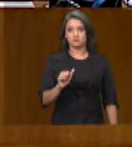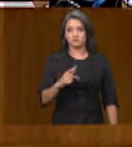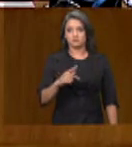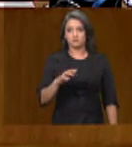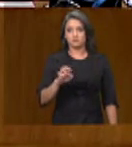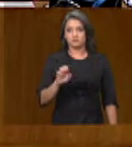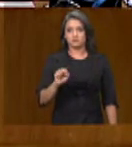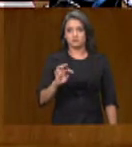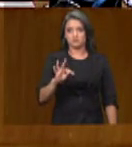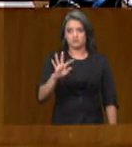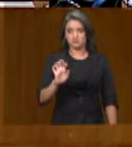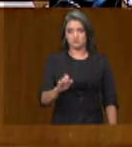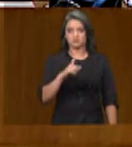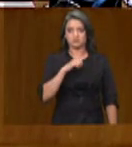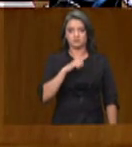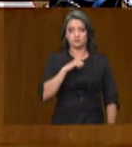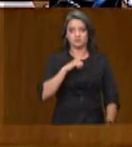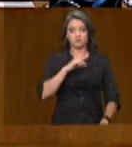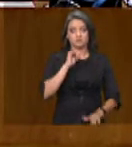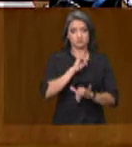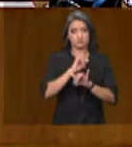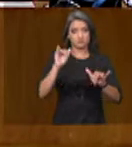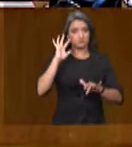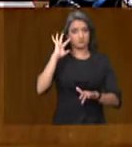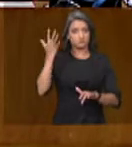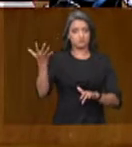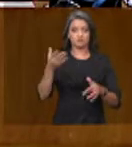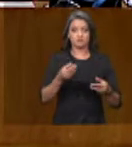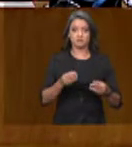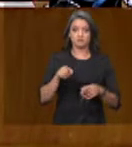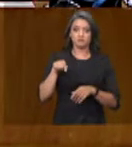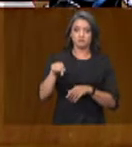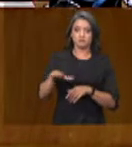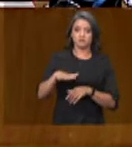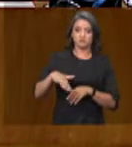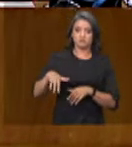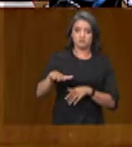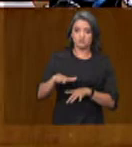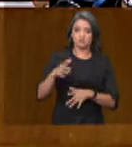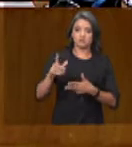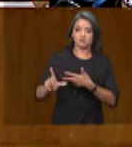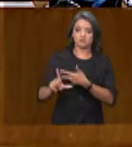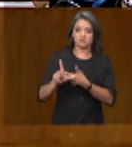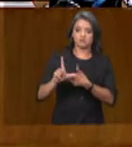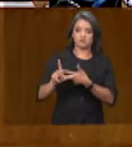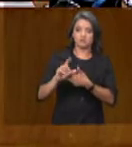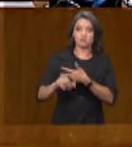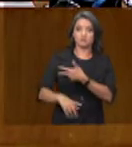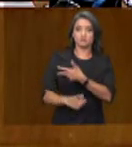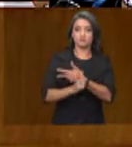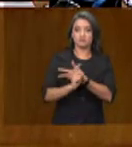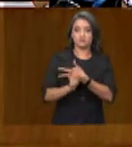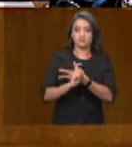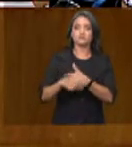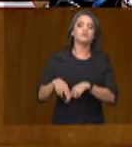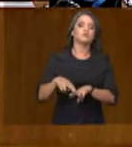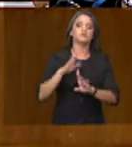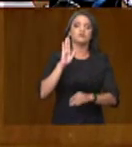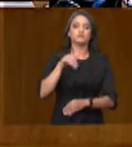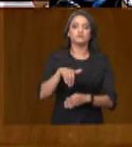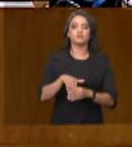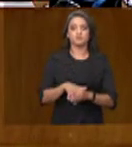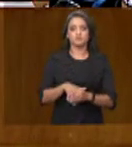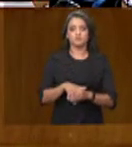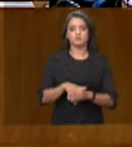com comunicação dessa decisão ao poder legislativo e ao poder executivo nos termos do voto